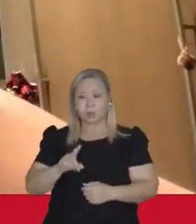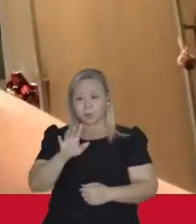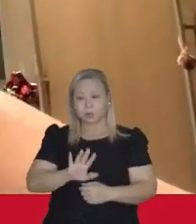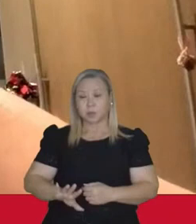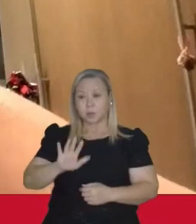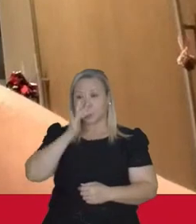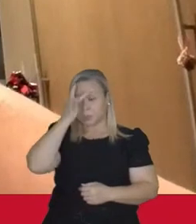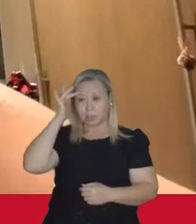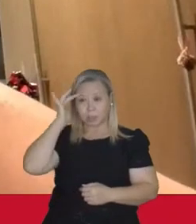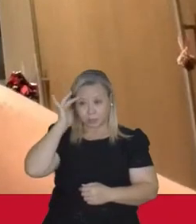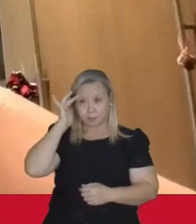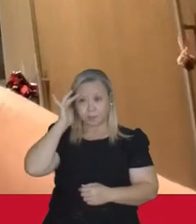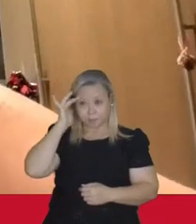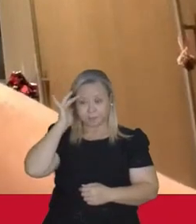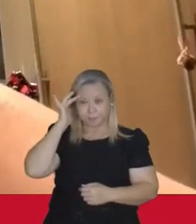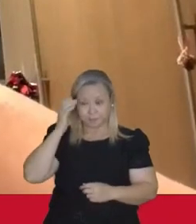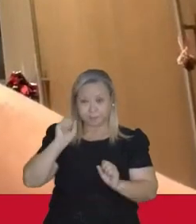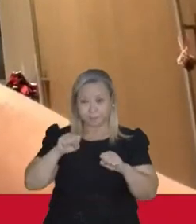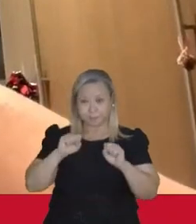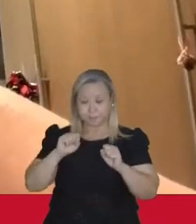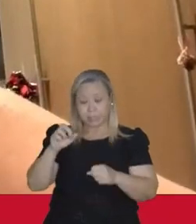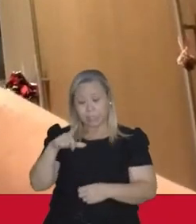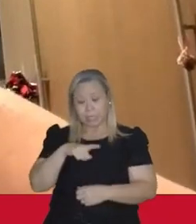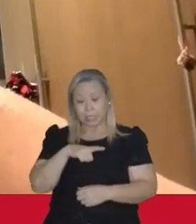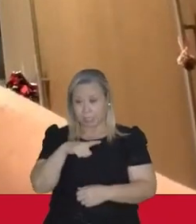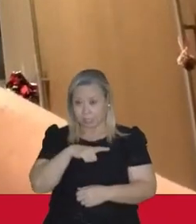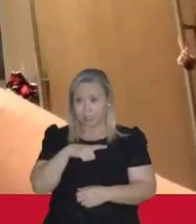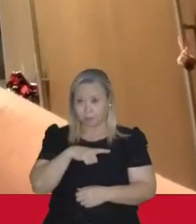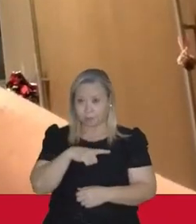todas as pessoas. Nós temos,